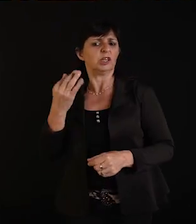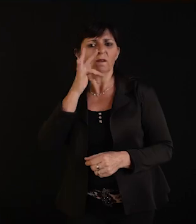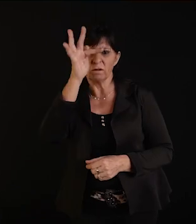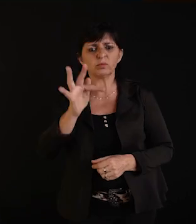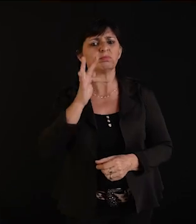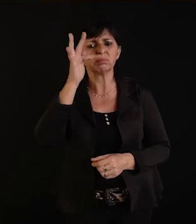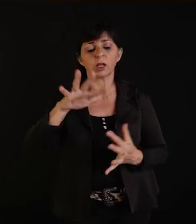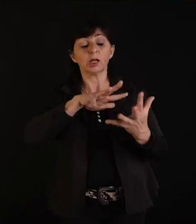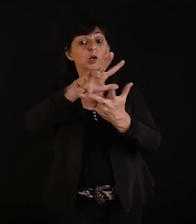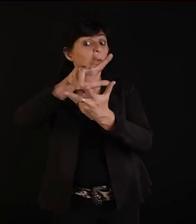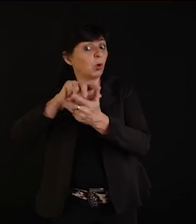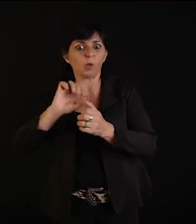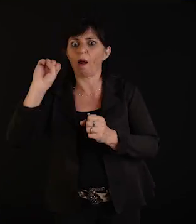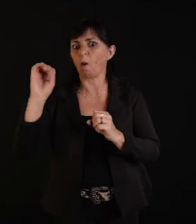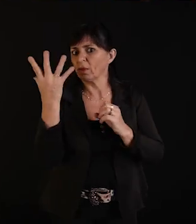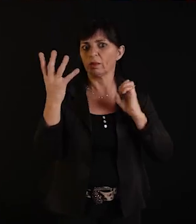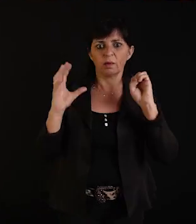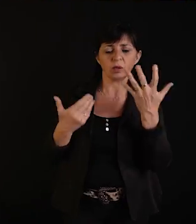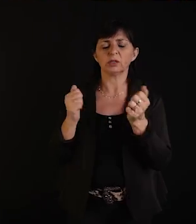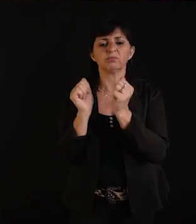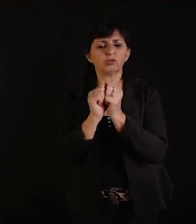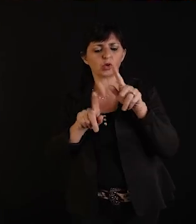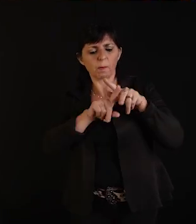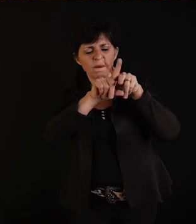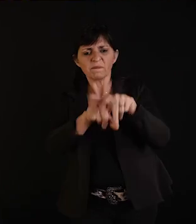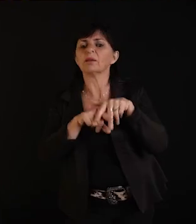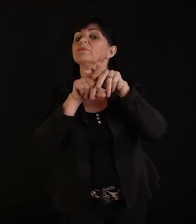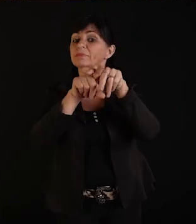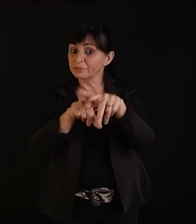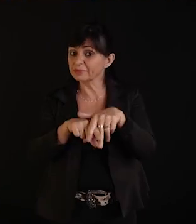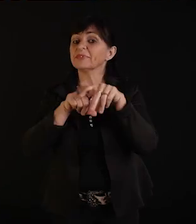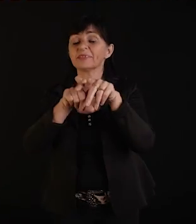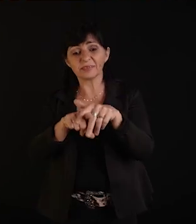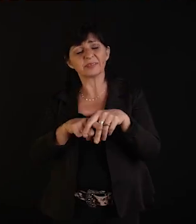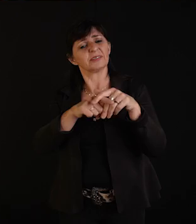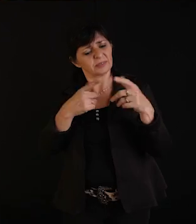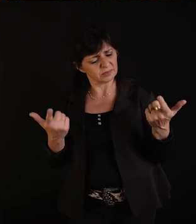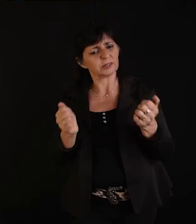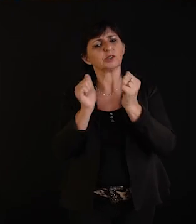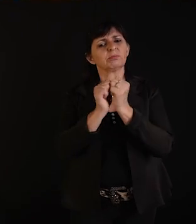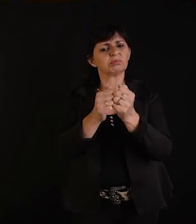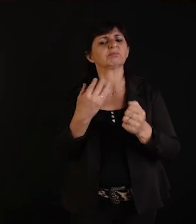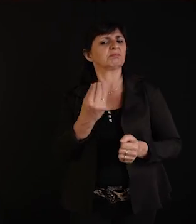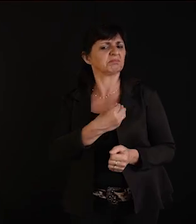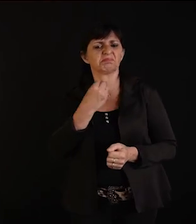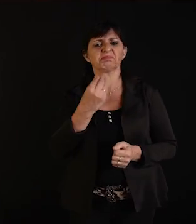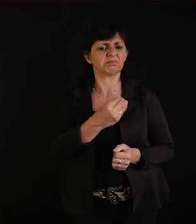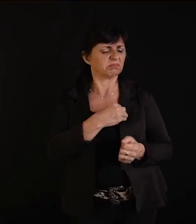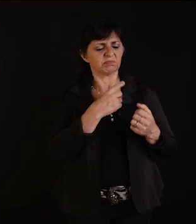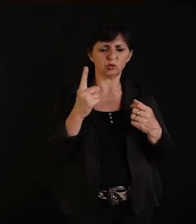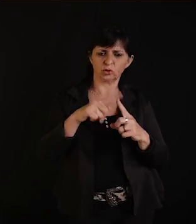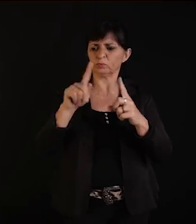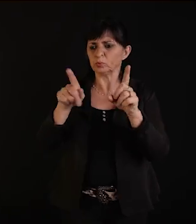mundo gira nas patas do meu cavalo, enquanto a gaita me adoça, levo a vida nesse